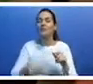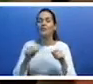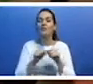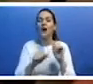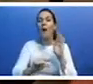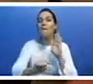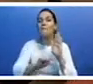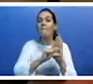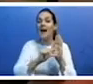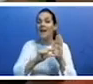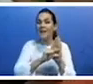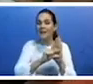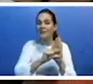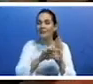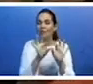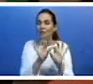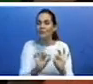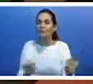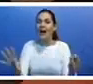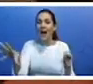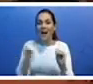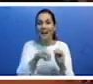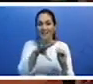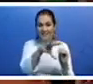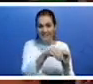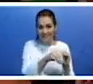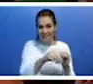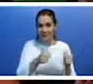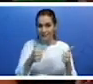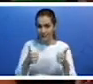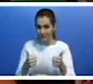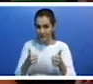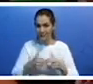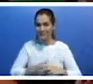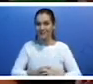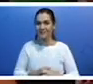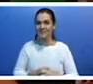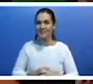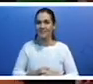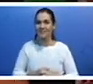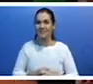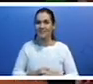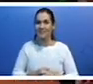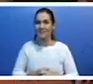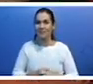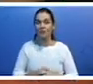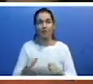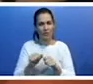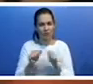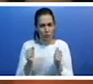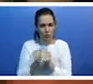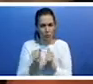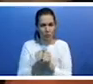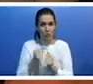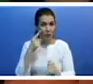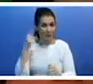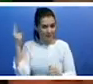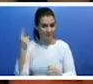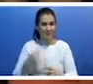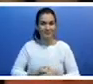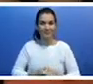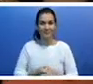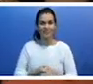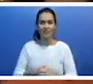a limpo, acrescentando a nova informação. Vamos fazer juntos essa atividade? Tá?